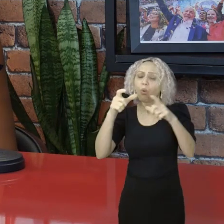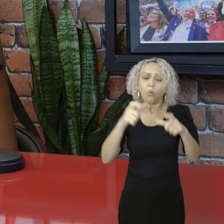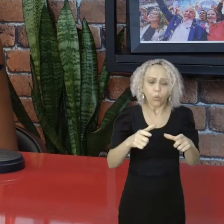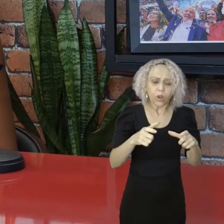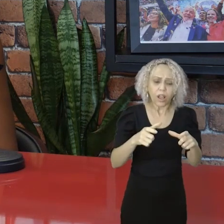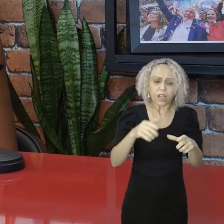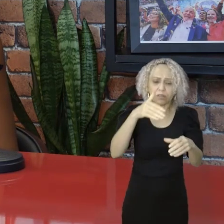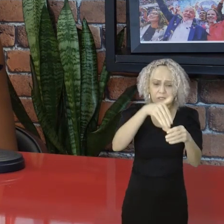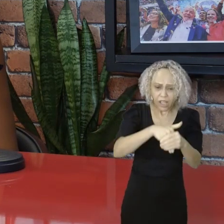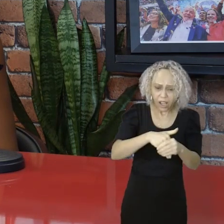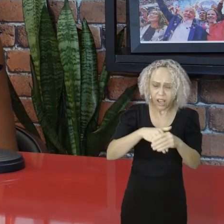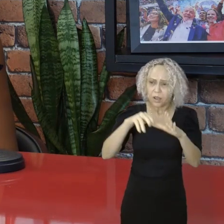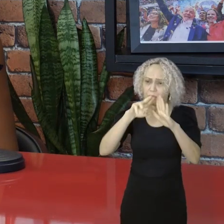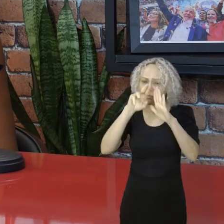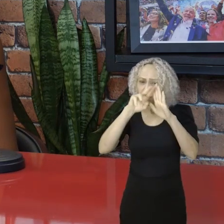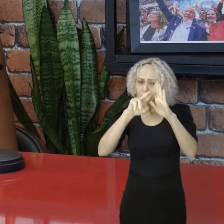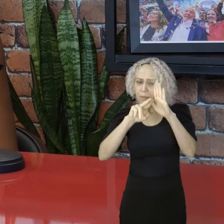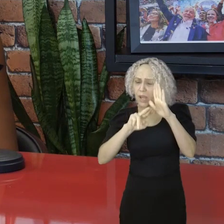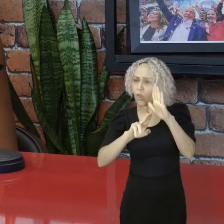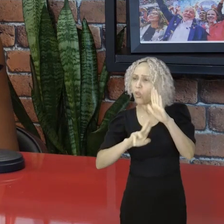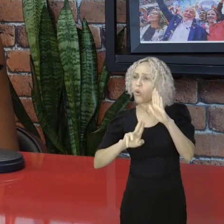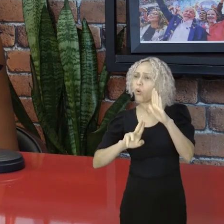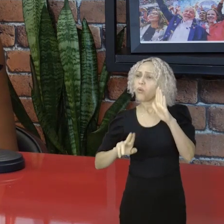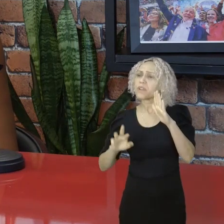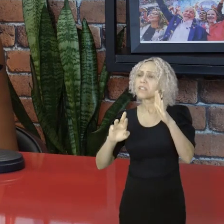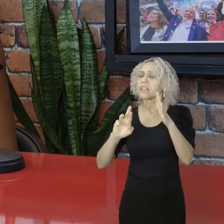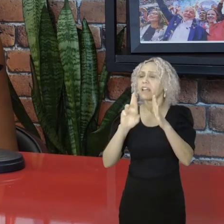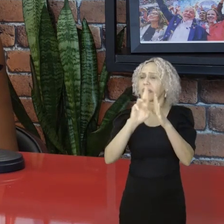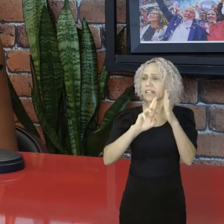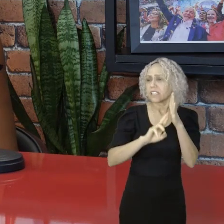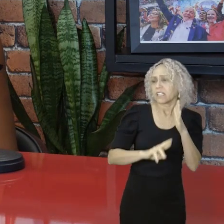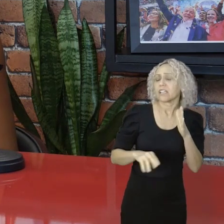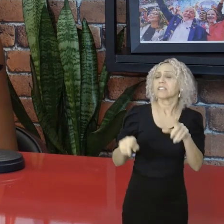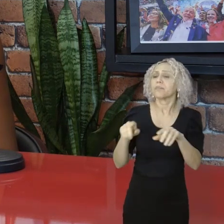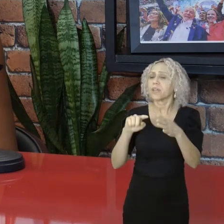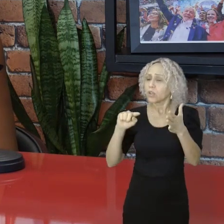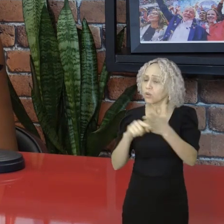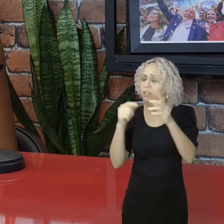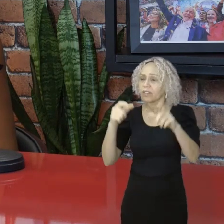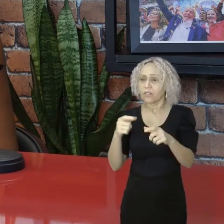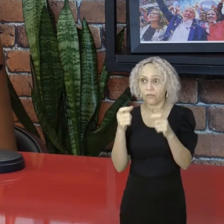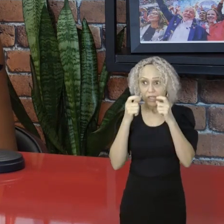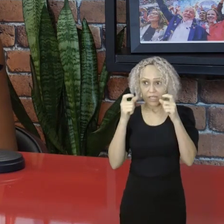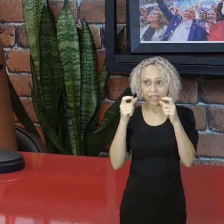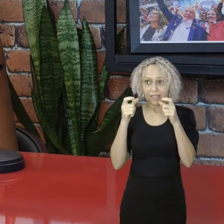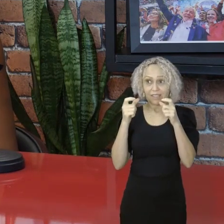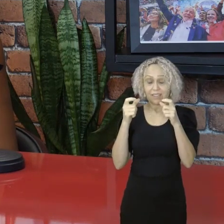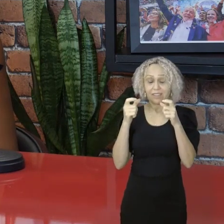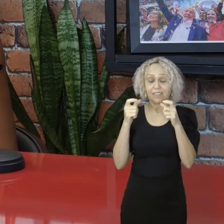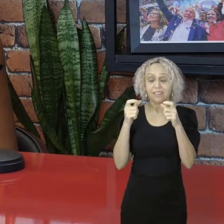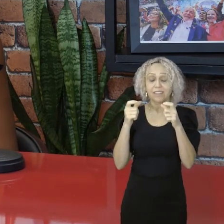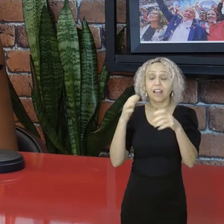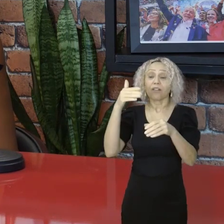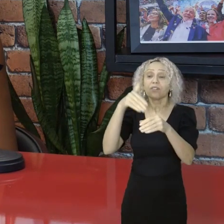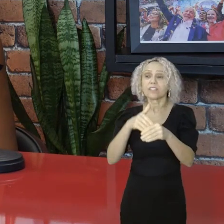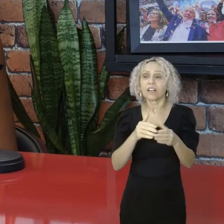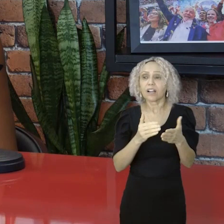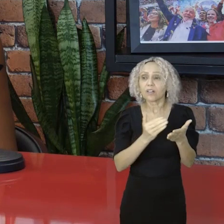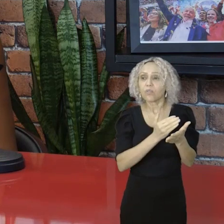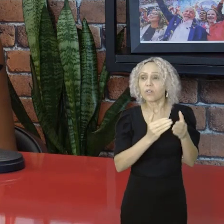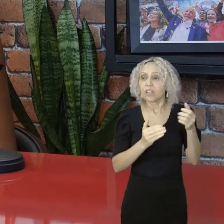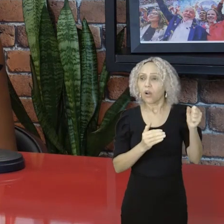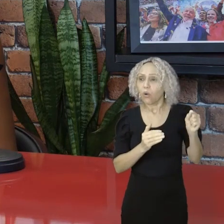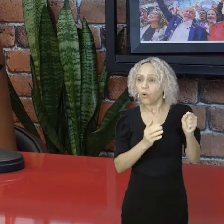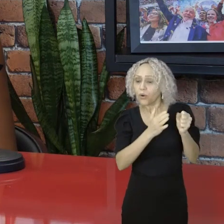como locais de votação, lista dos candidatos, regras gerais e canais de denúncia. Fique atento, fique atenta. A